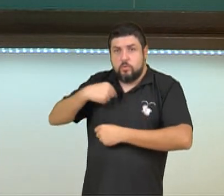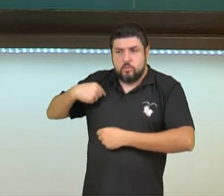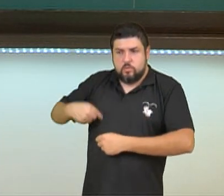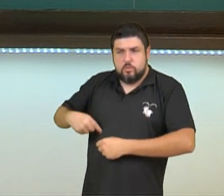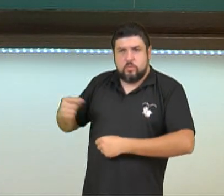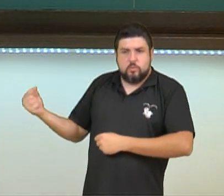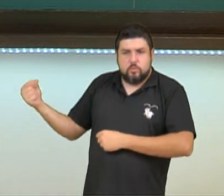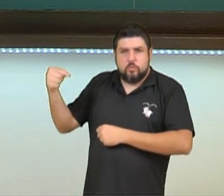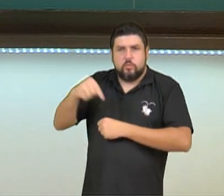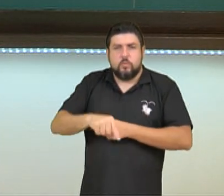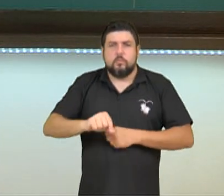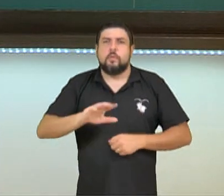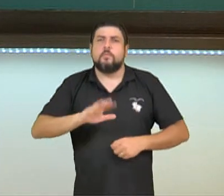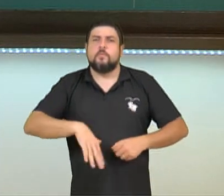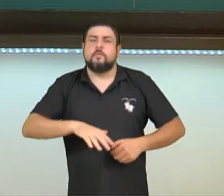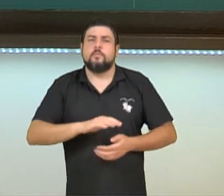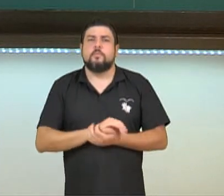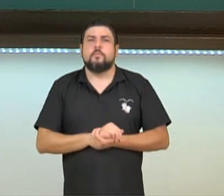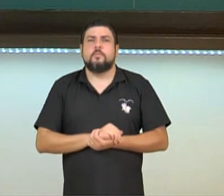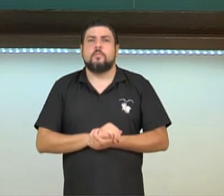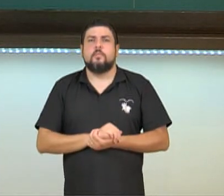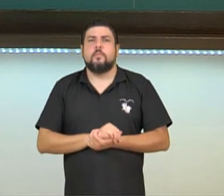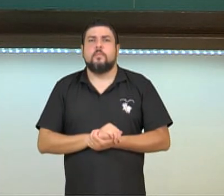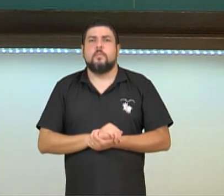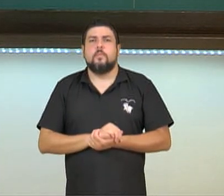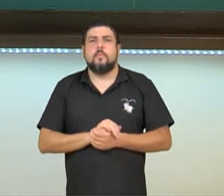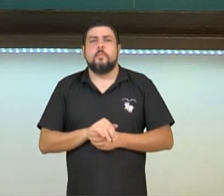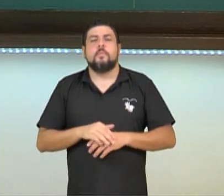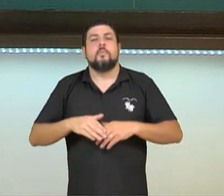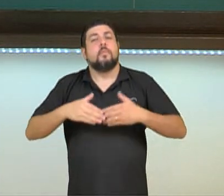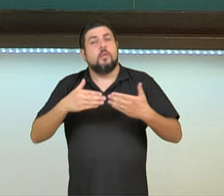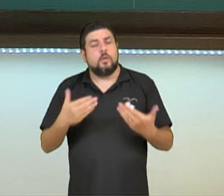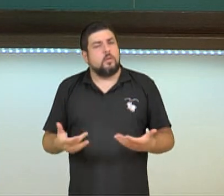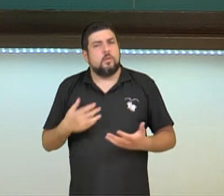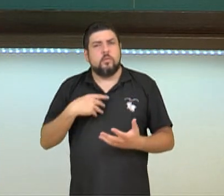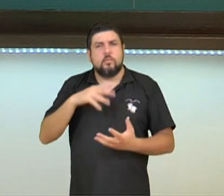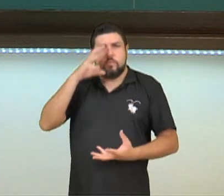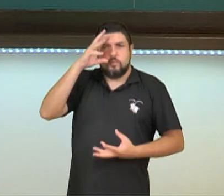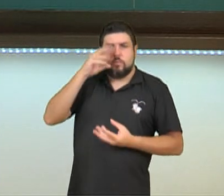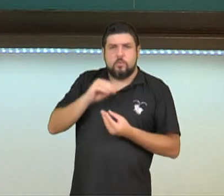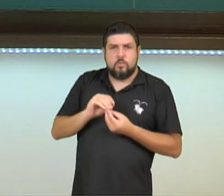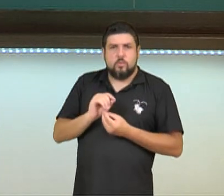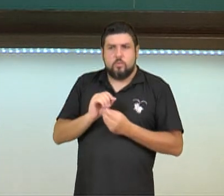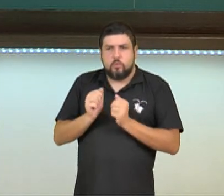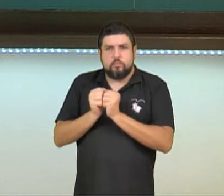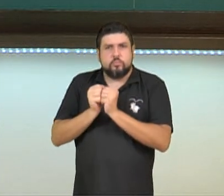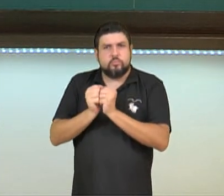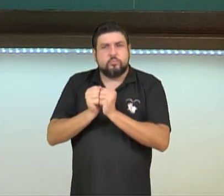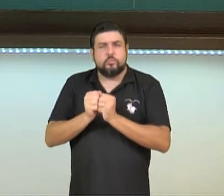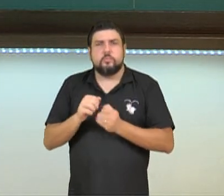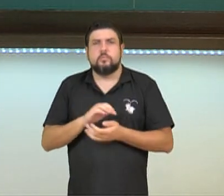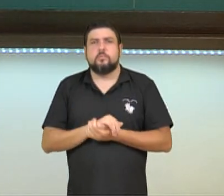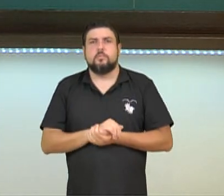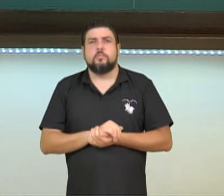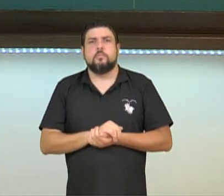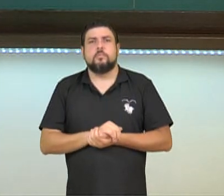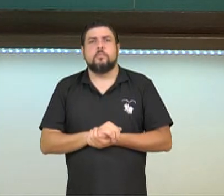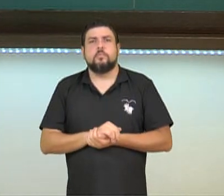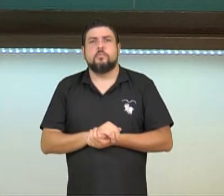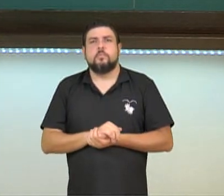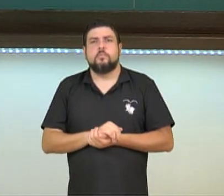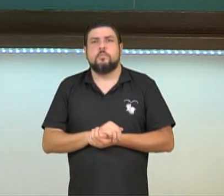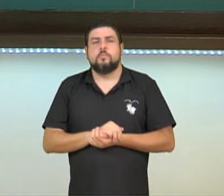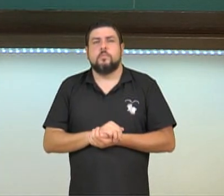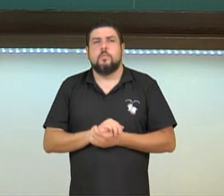menor. Dessa forma, acentuou-se ainda mais o quesito parceria, ok? Nessa questão,